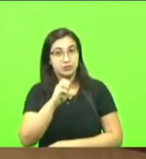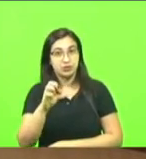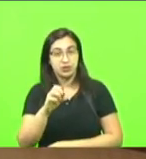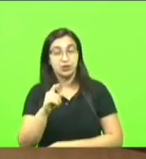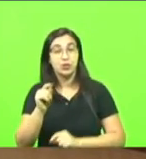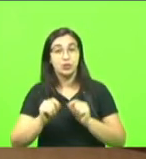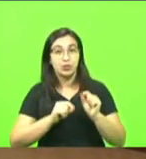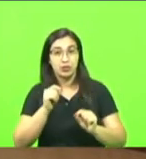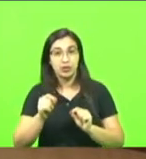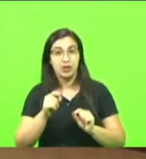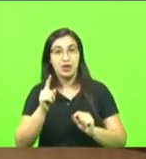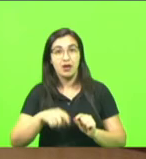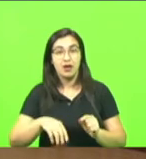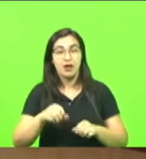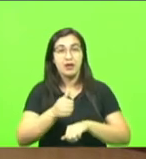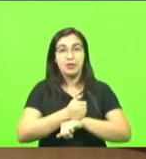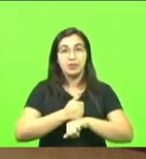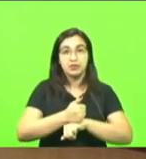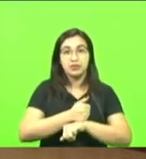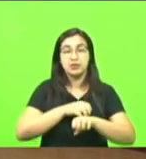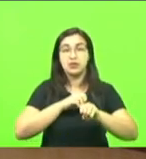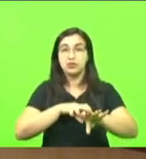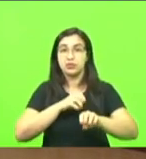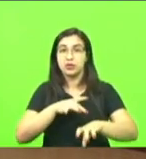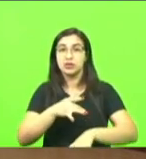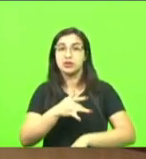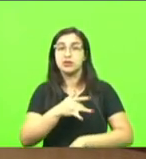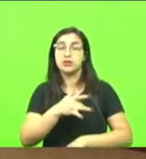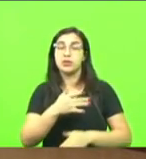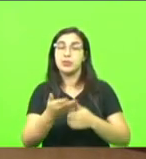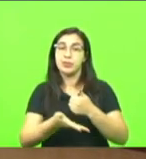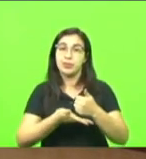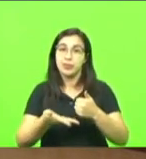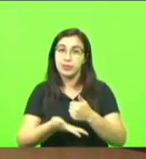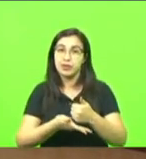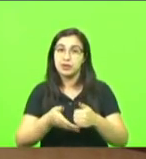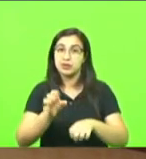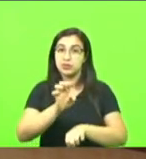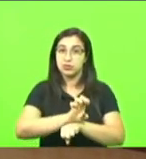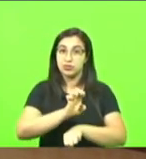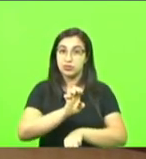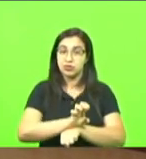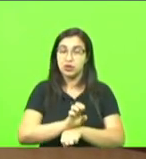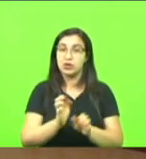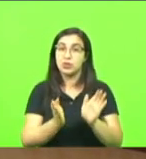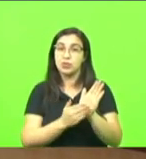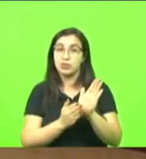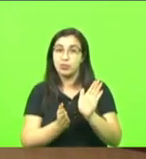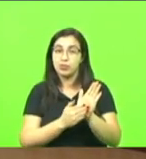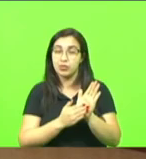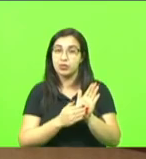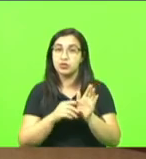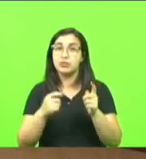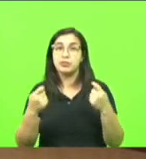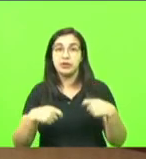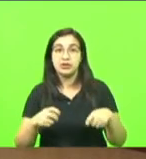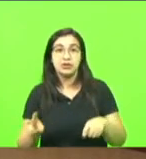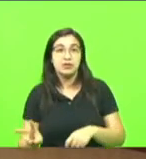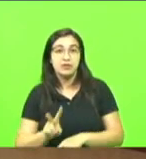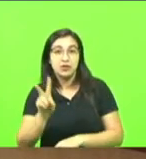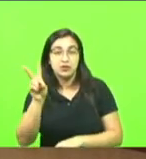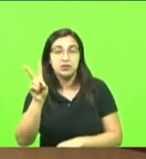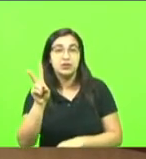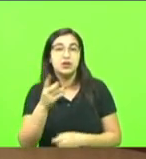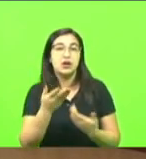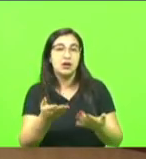de Carreira dos Profissionais da Educação Básica da Rede Estadual. Uma proposta que deveria valorizar os profissionais, descompactar os